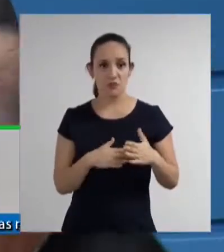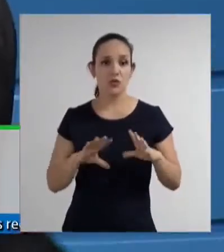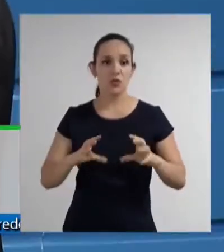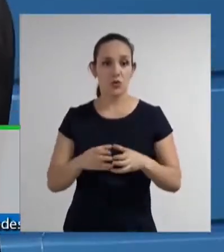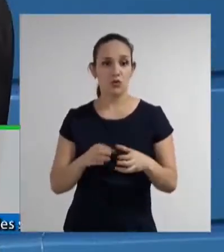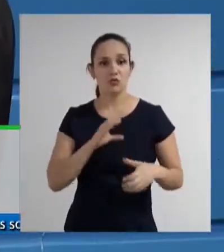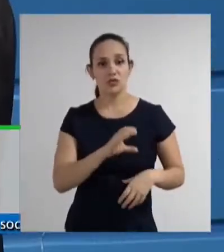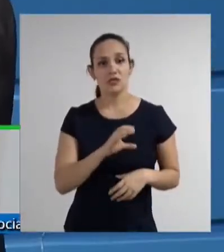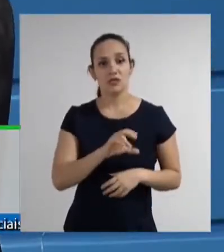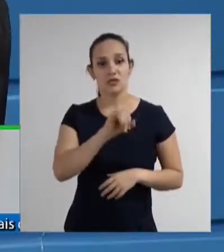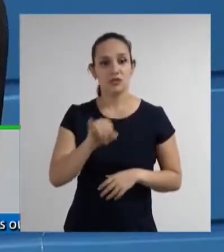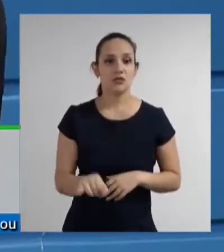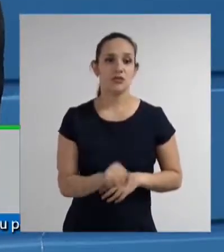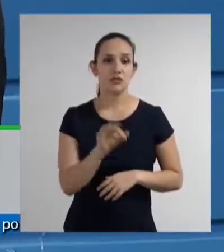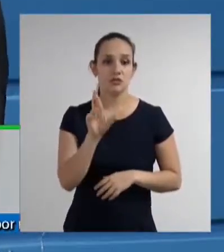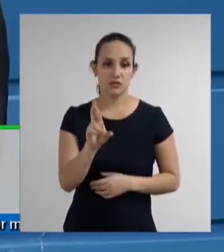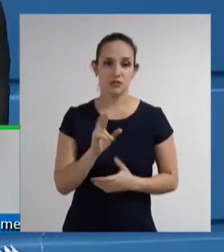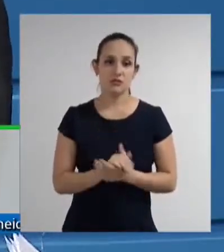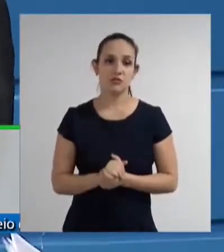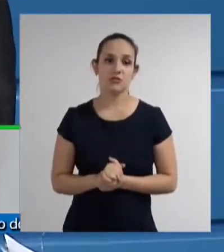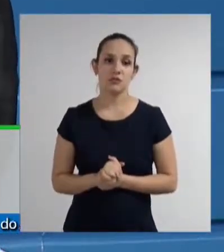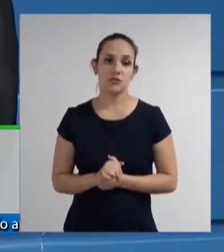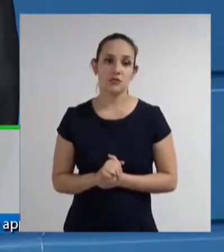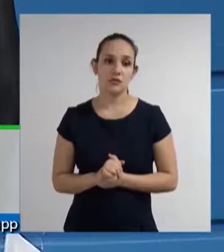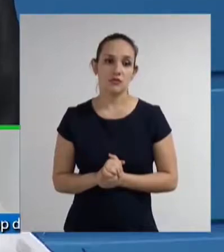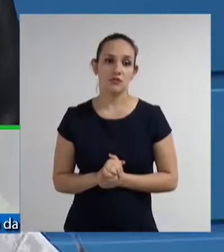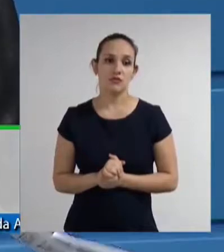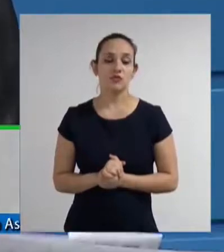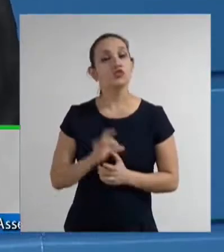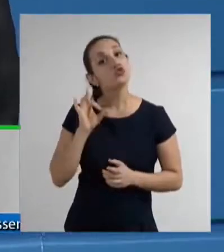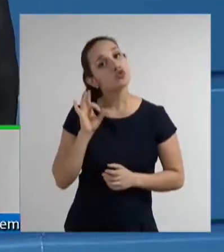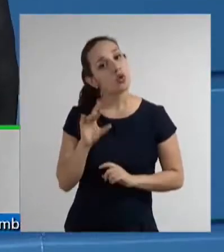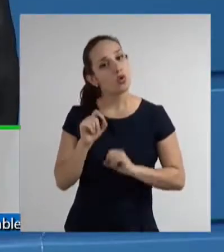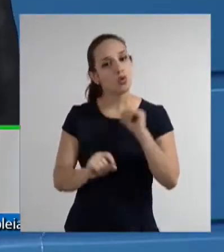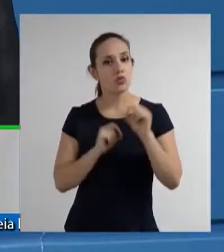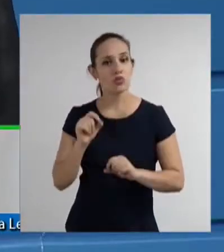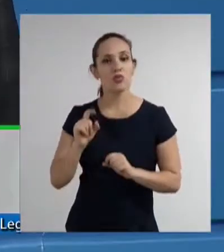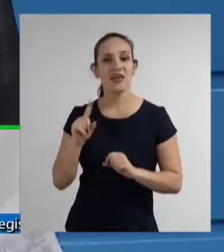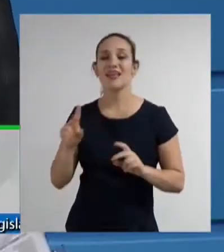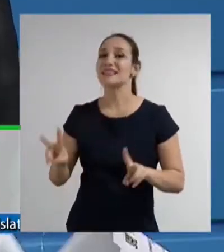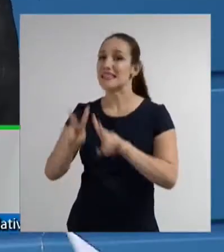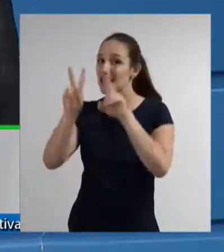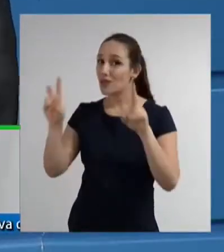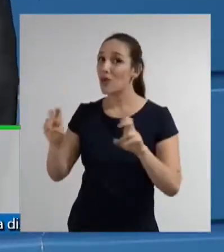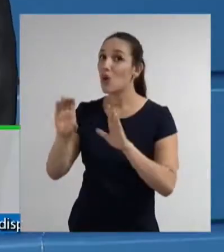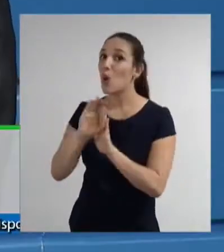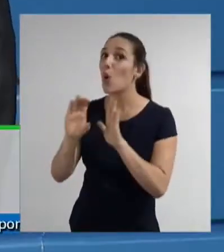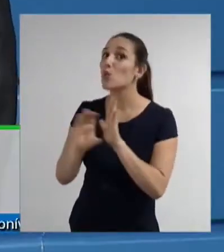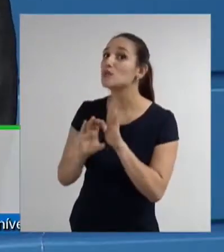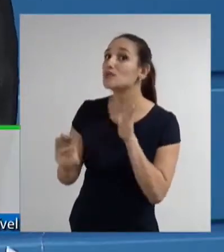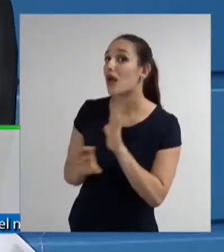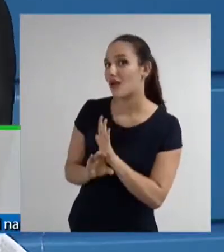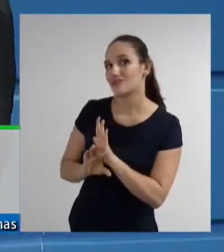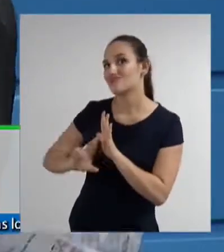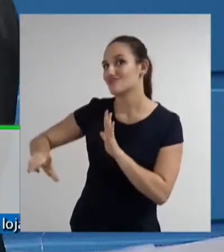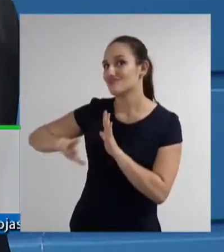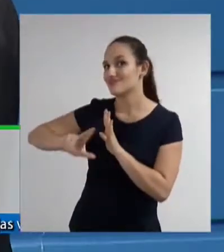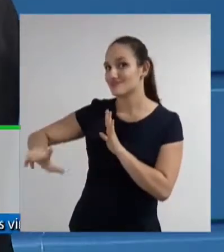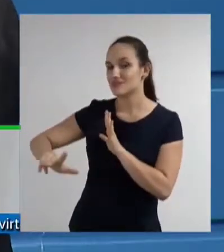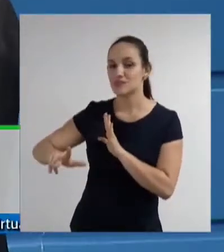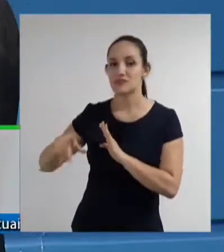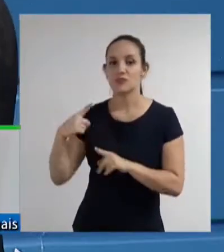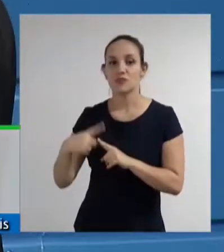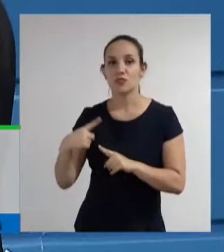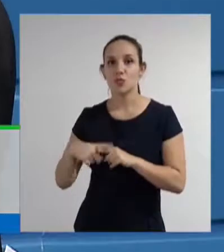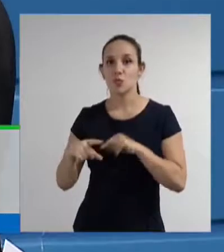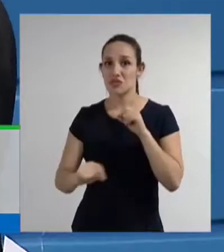Comissão de Constituição, Justiça e Redação, além do que no aspecto de mérito. Cumpre de